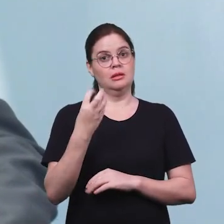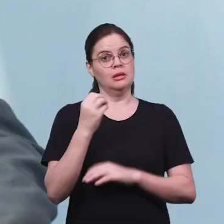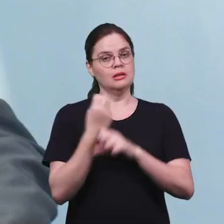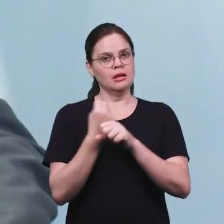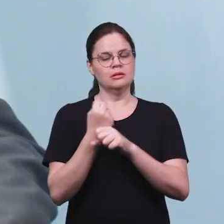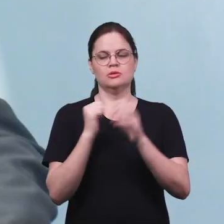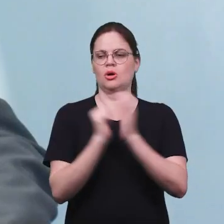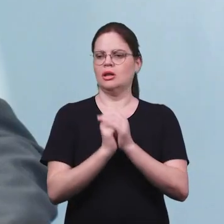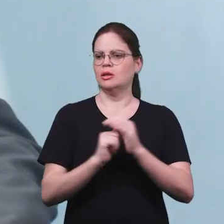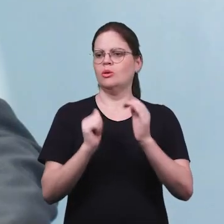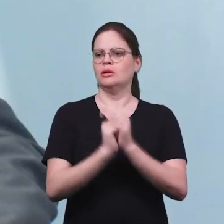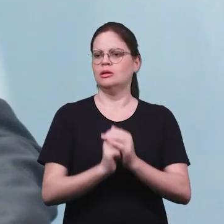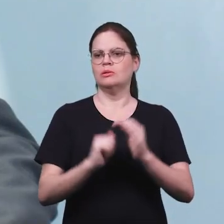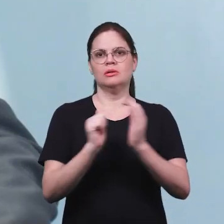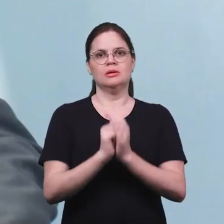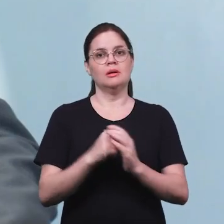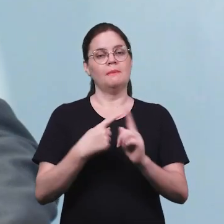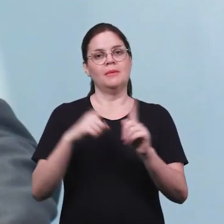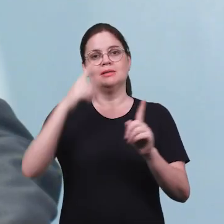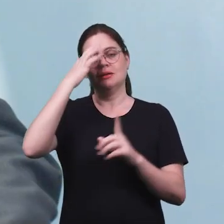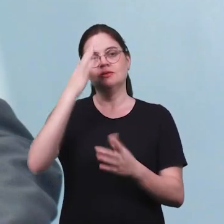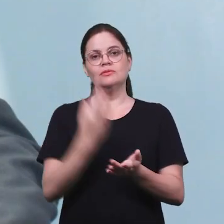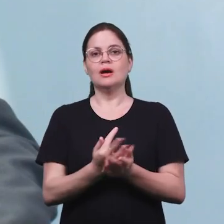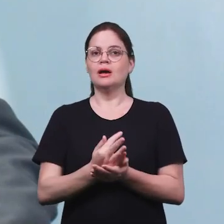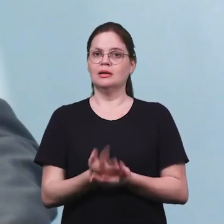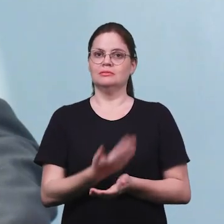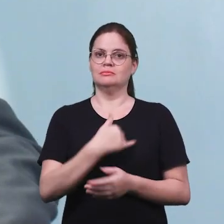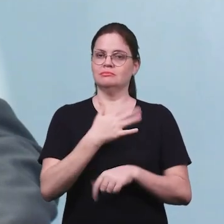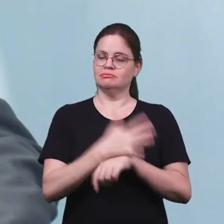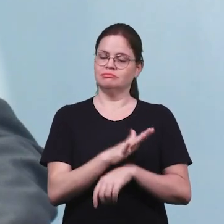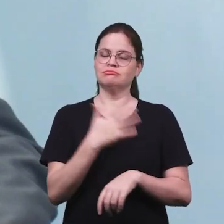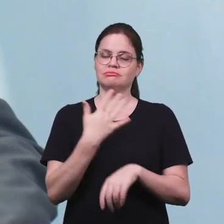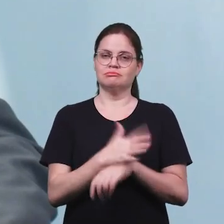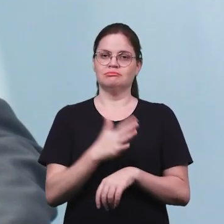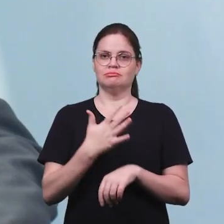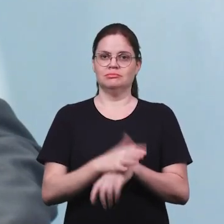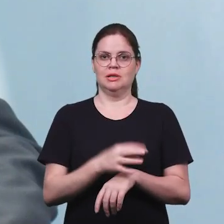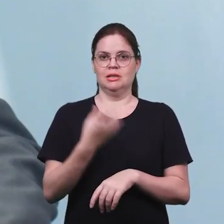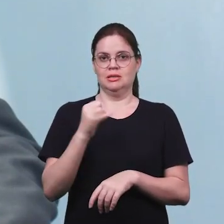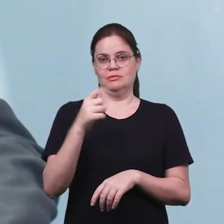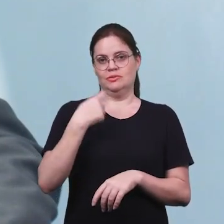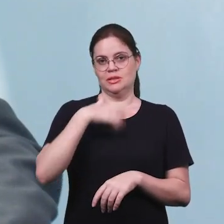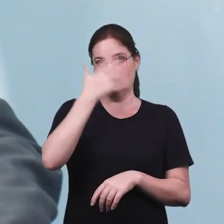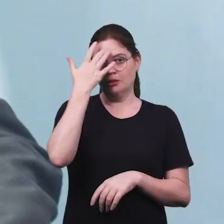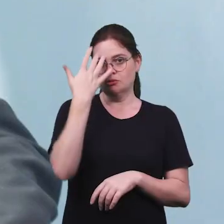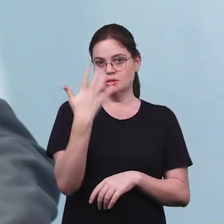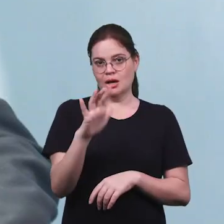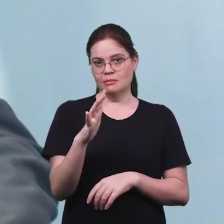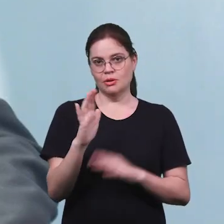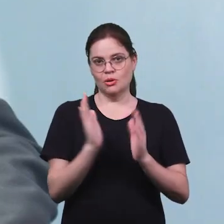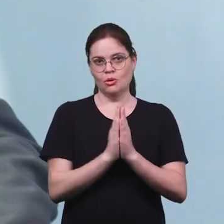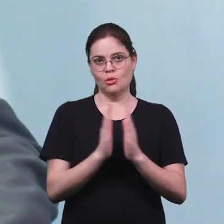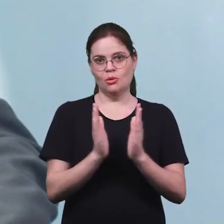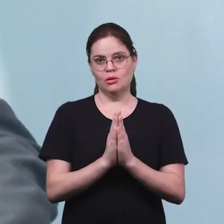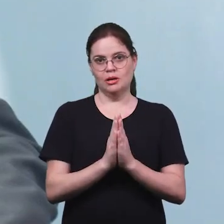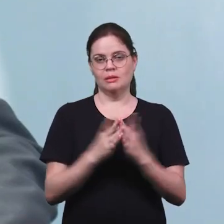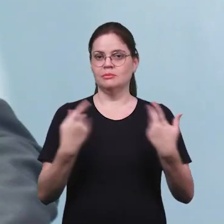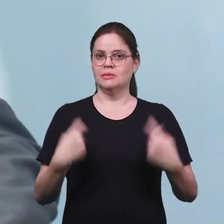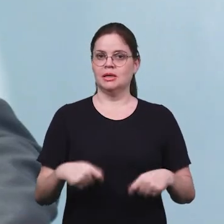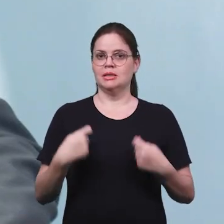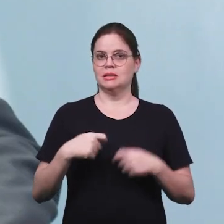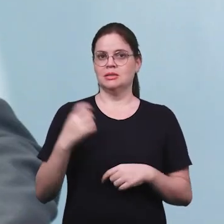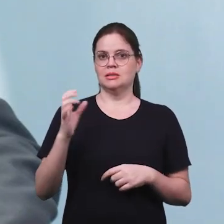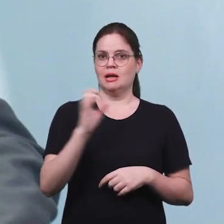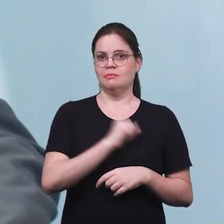muita oração, mas é a oração da fé. Se você não sabe orar, é preciso amar. Se você não sabe